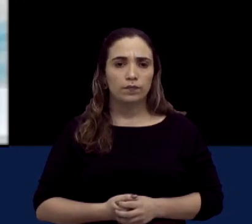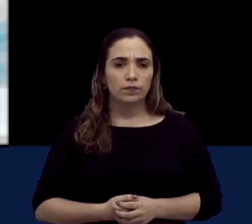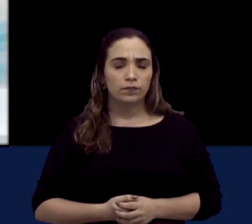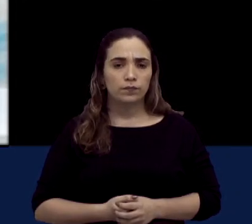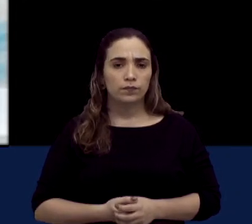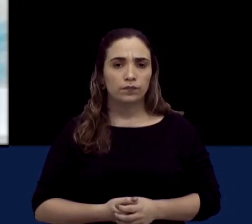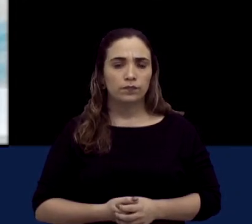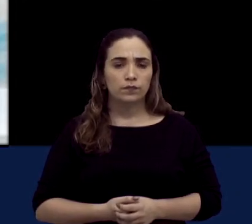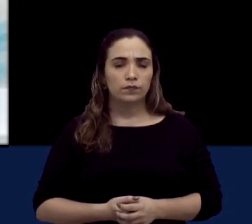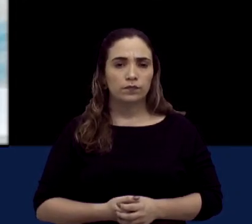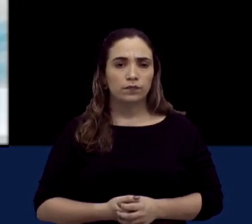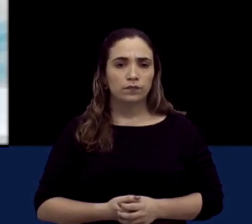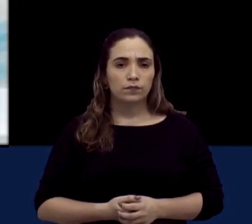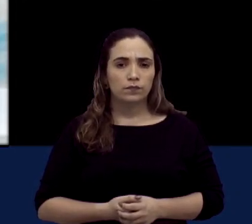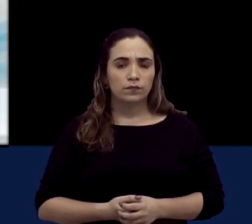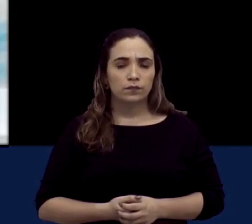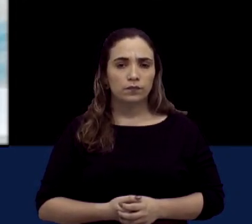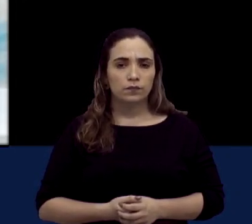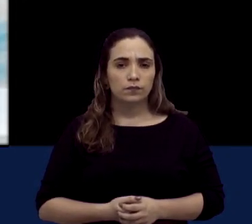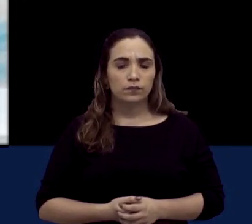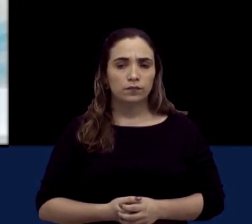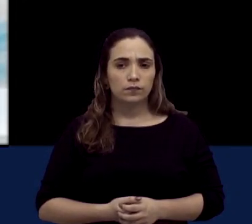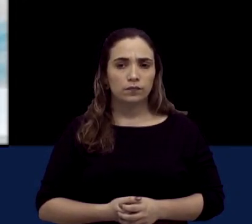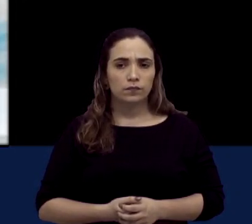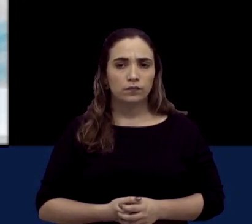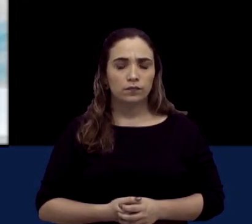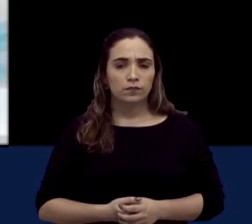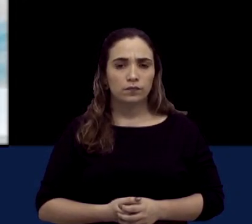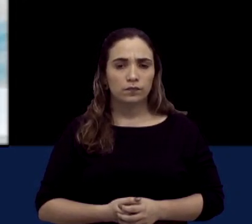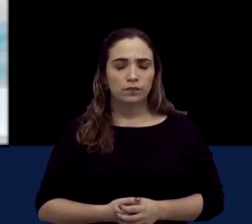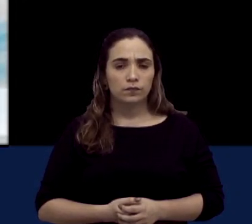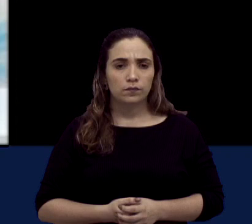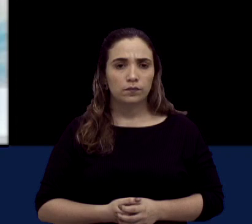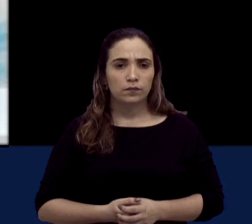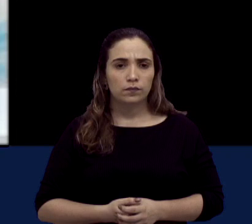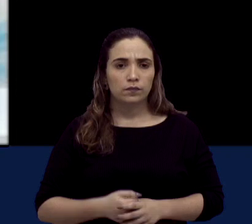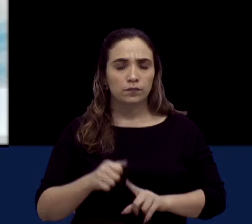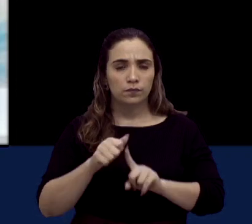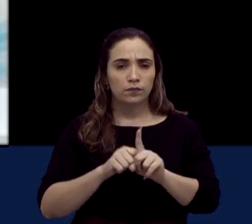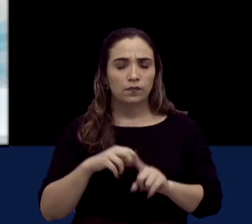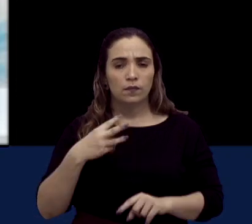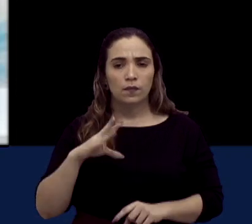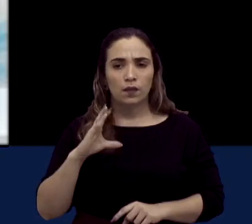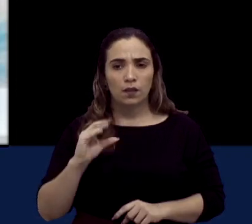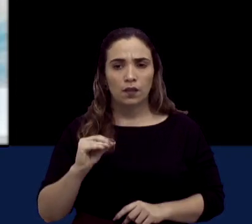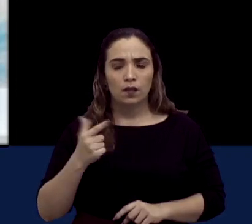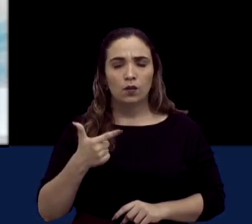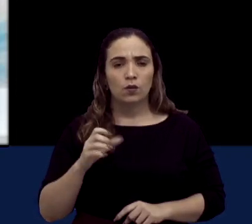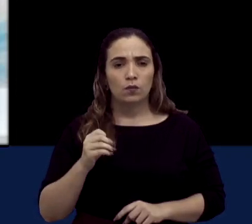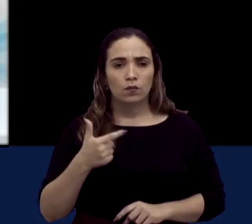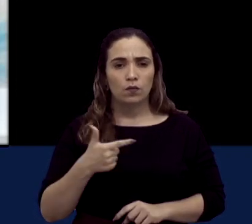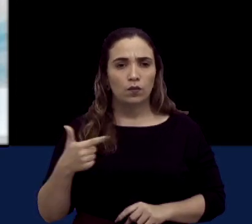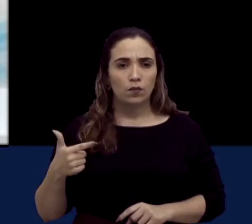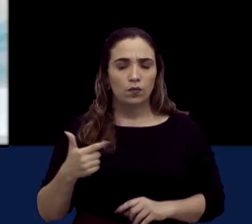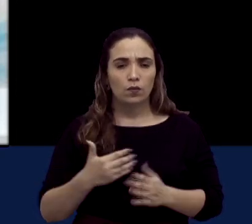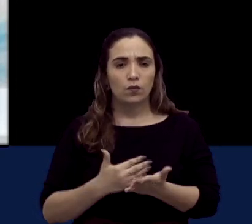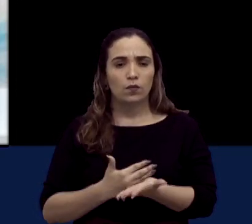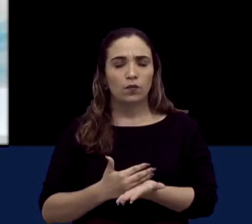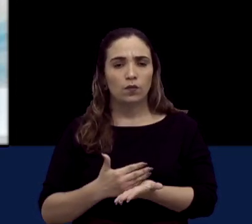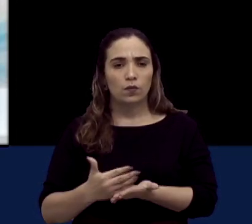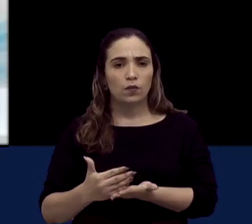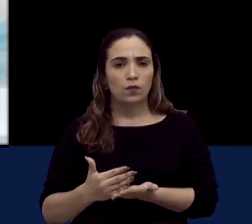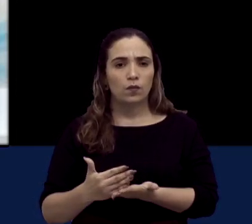Bom, então aqui é só contextualizando, né? Então, em março de 2022, a gente começou em 2022